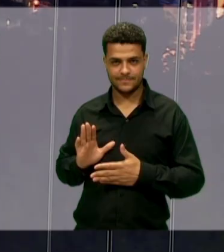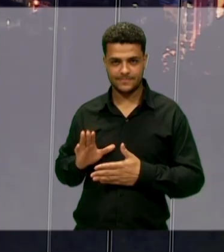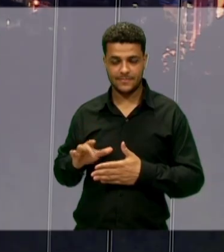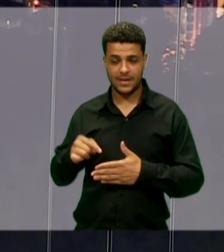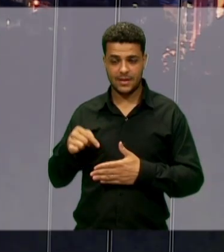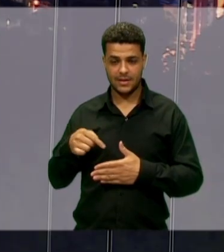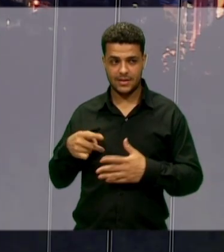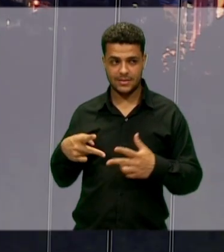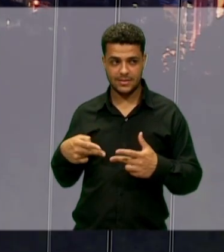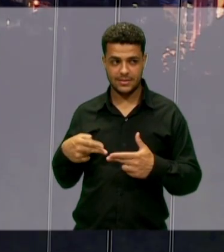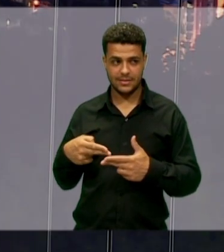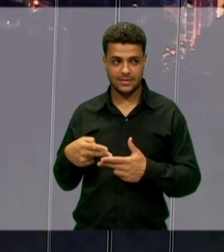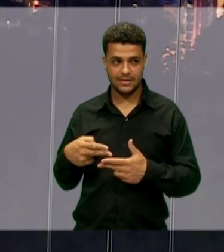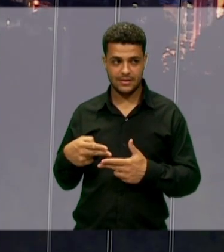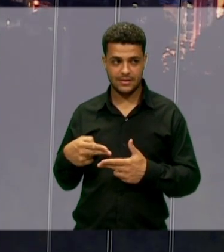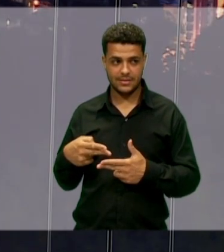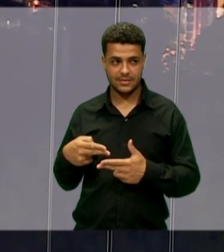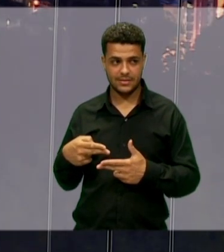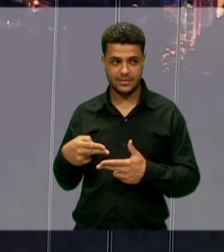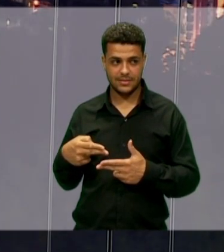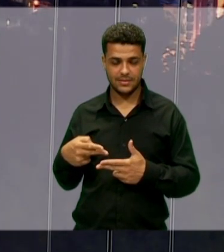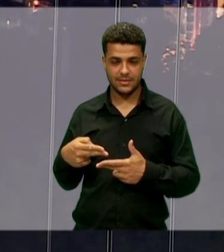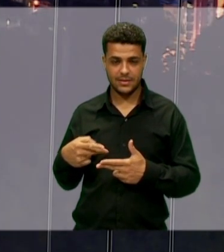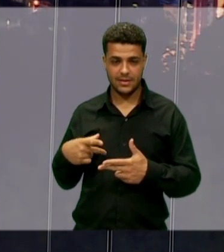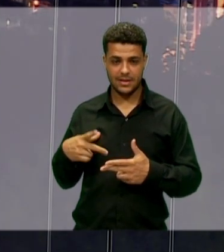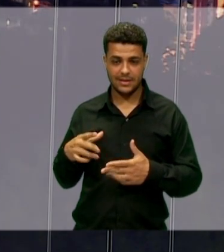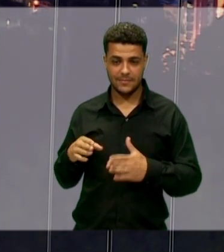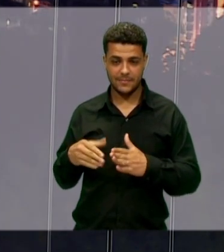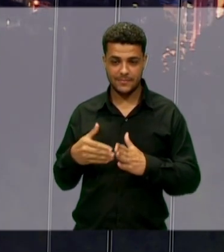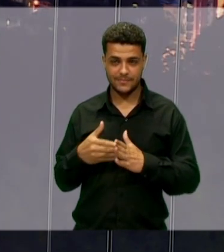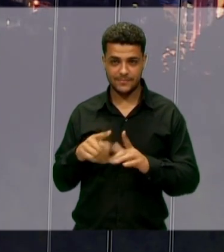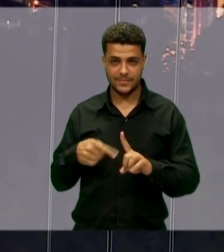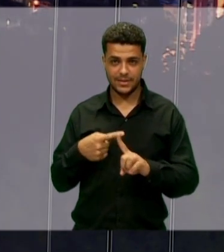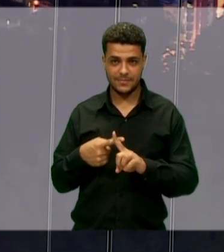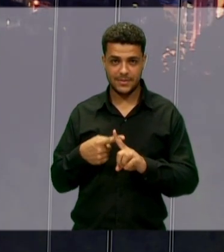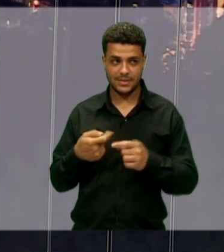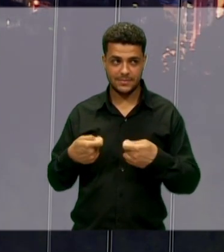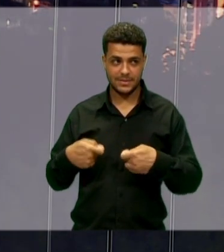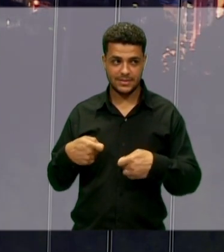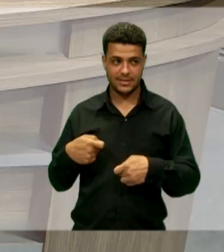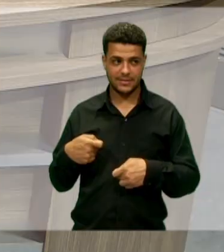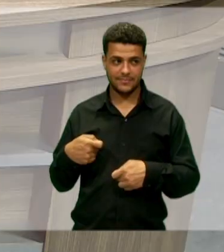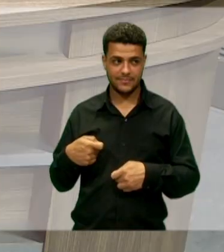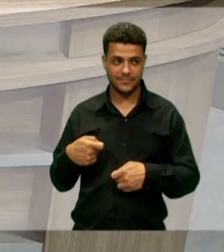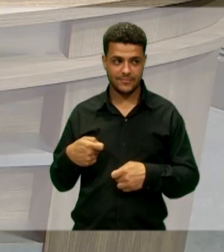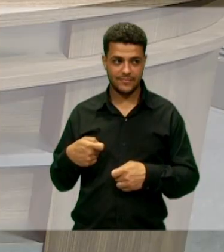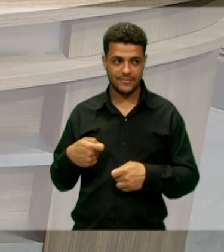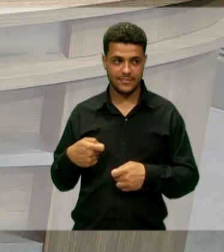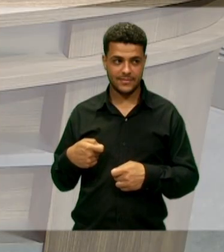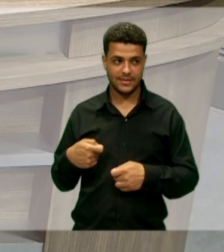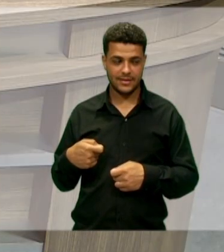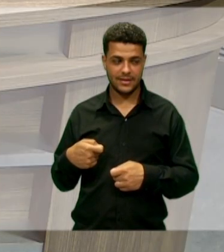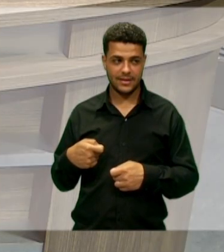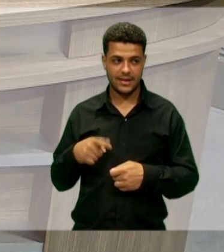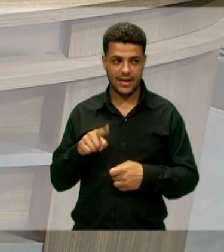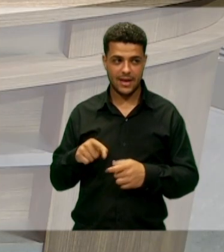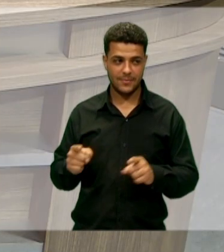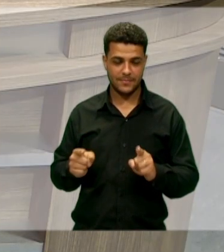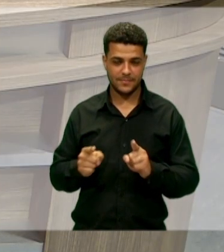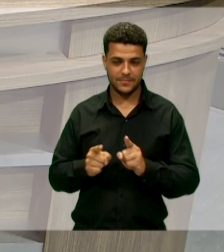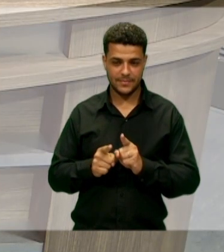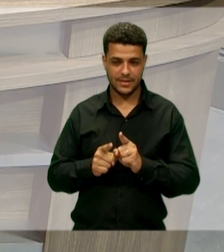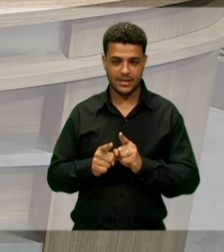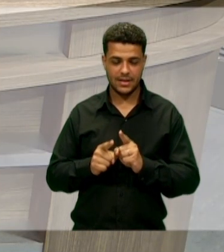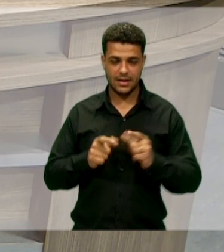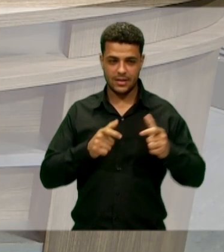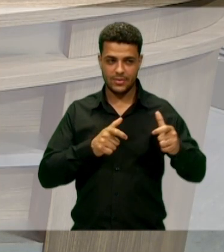essa cirurgia precisa ser feita, tanto mais conservadora ela será. Isso, exatamente. É uma lesão pequena, às